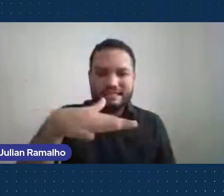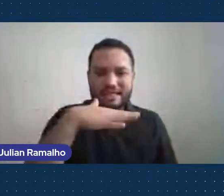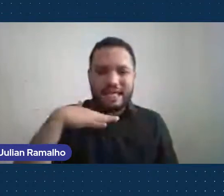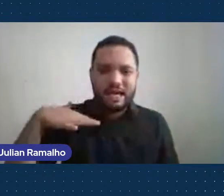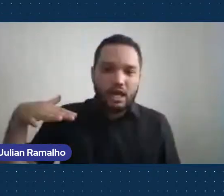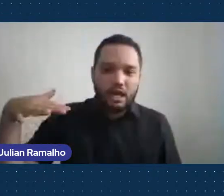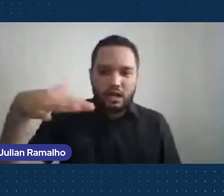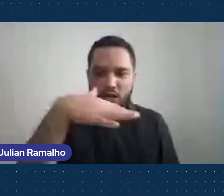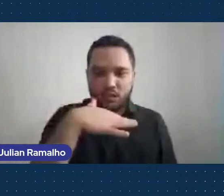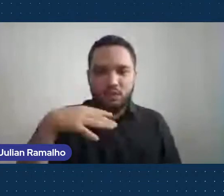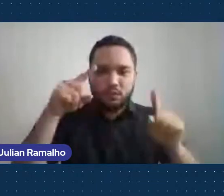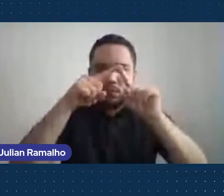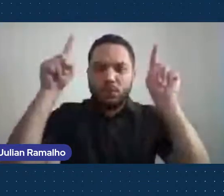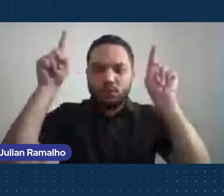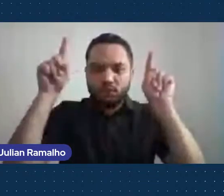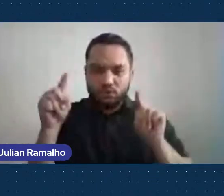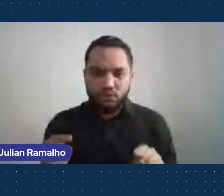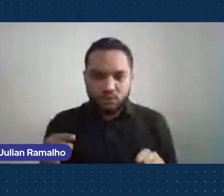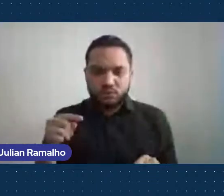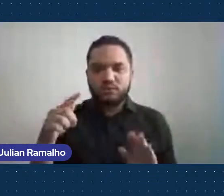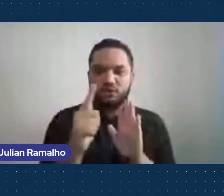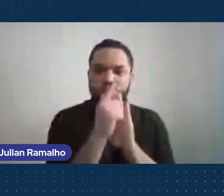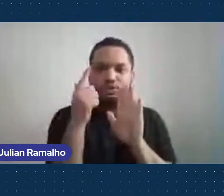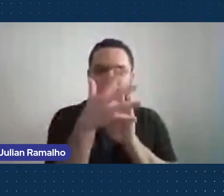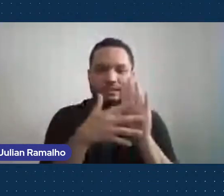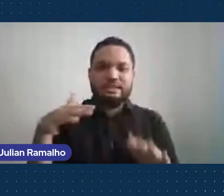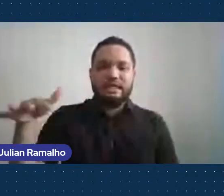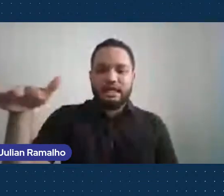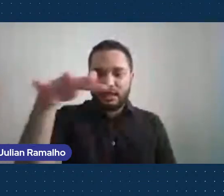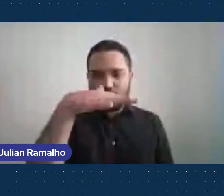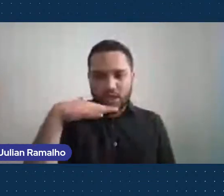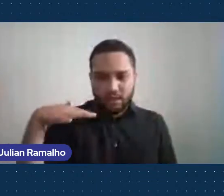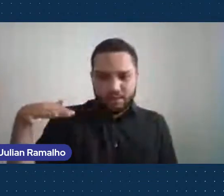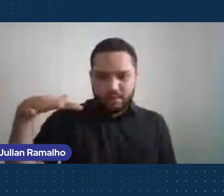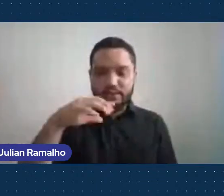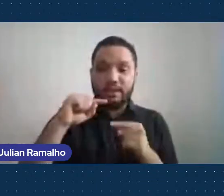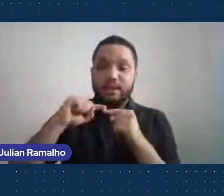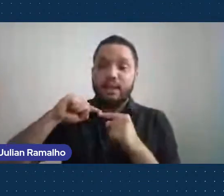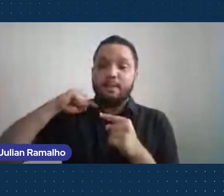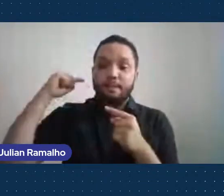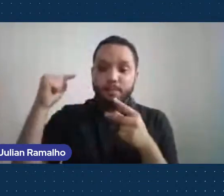né, do gênero projeto como um todo, e depois eu vou